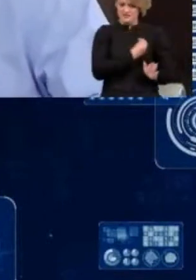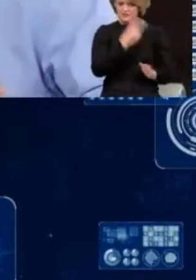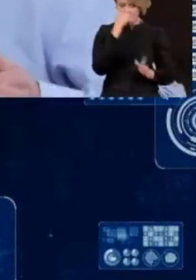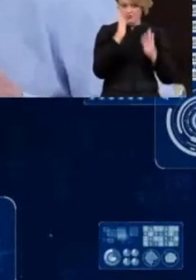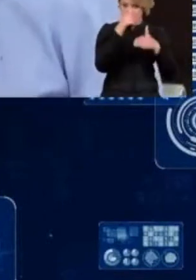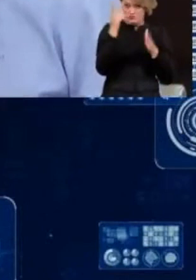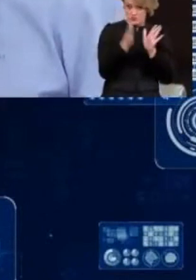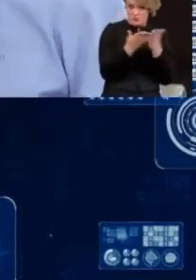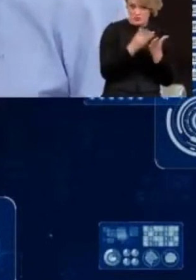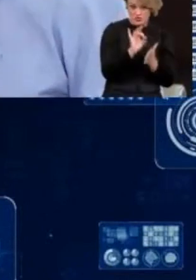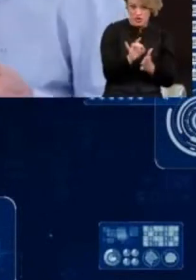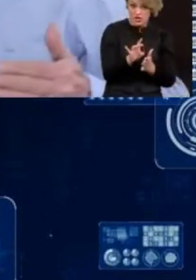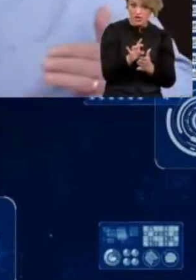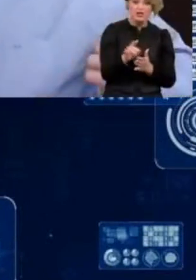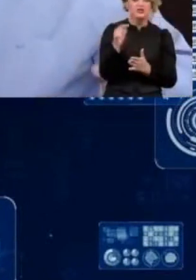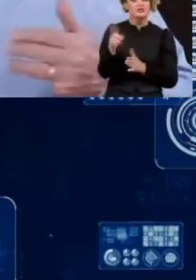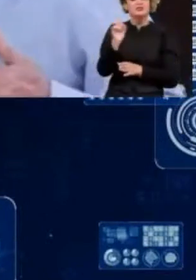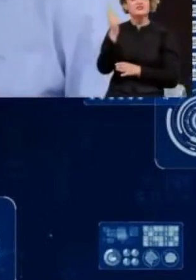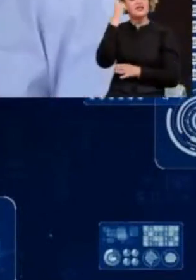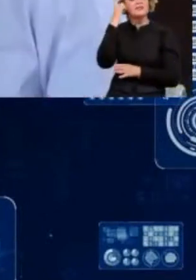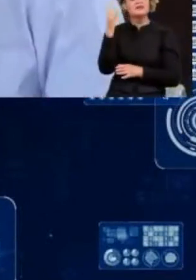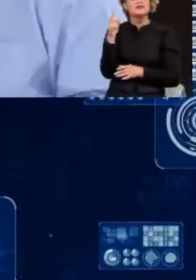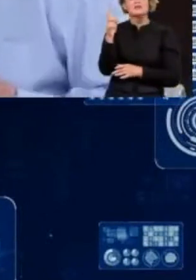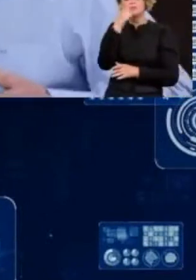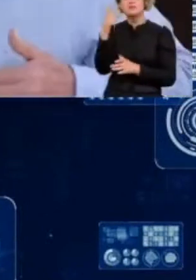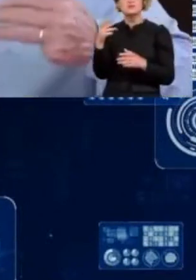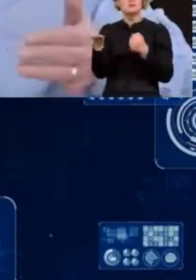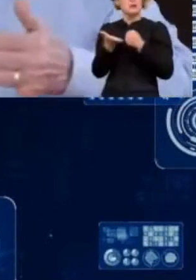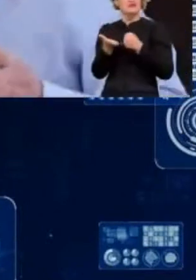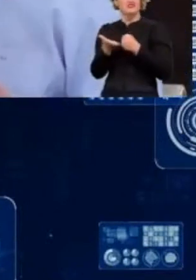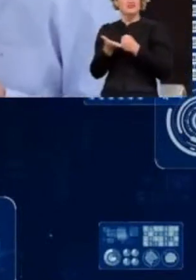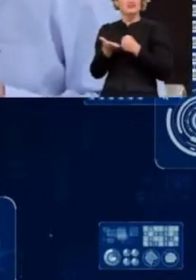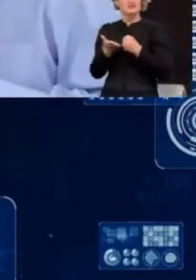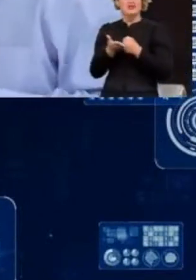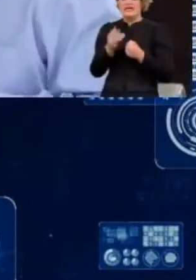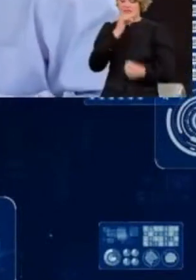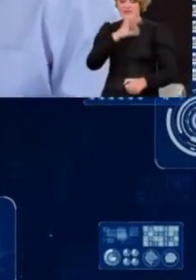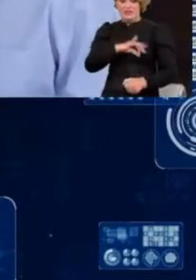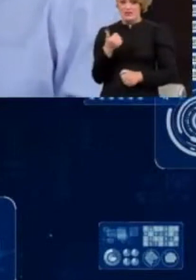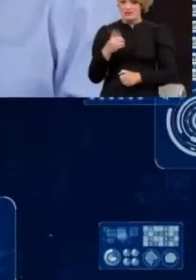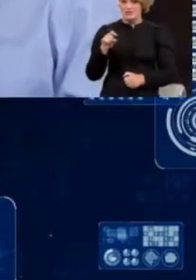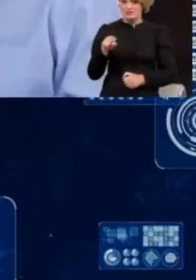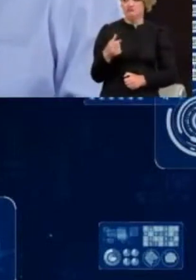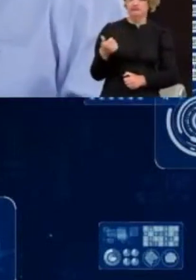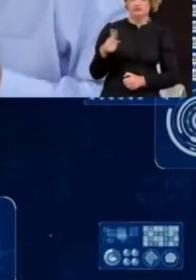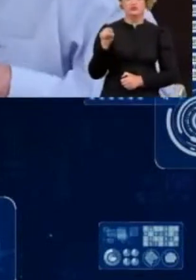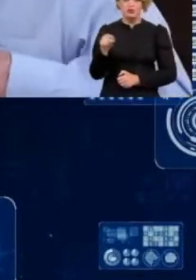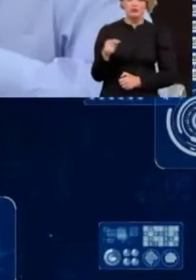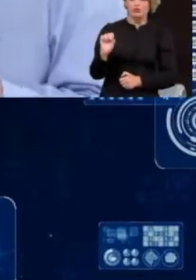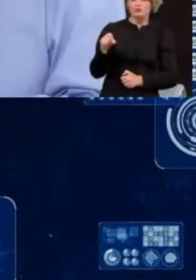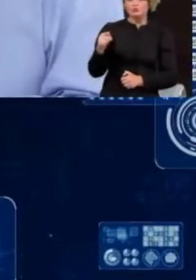né ele vai bombar né porque o conteúdo dele é bom ele fala para o jovem ele sabe falar por jovem